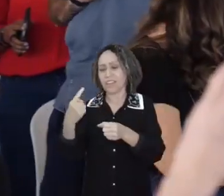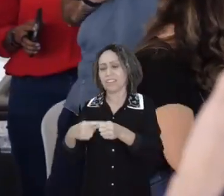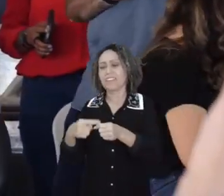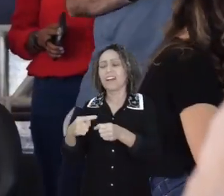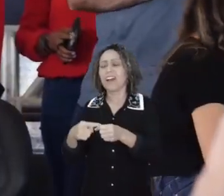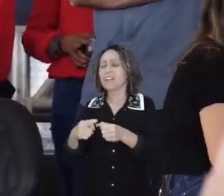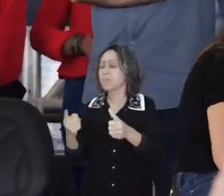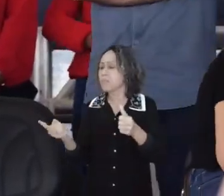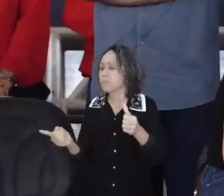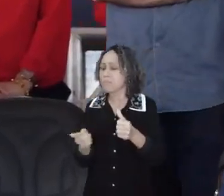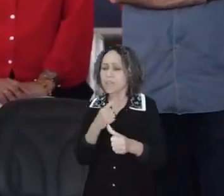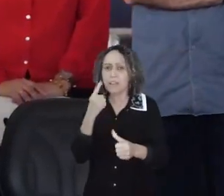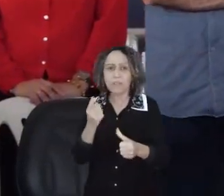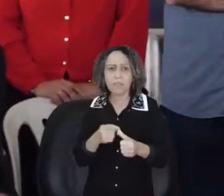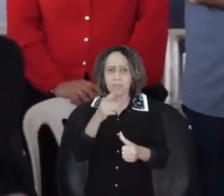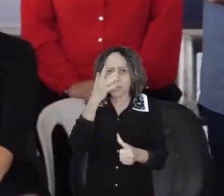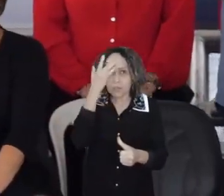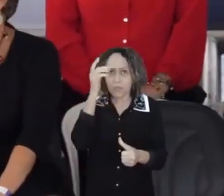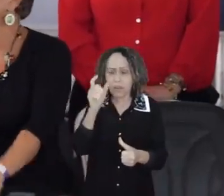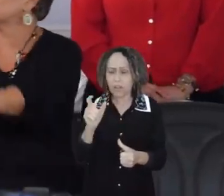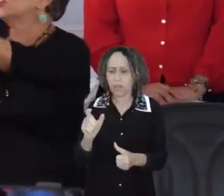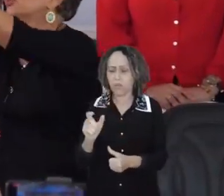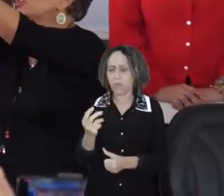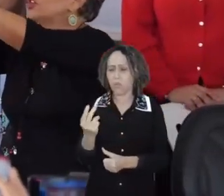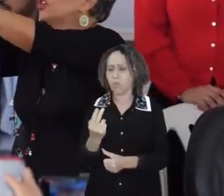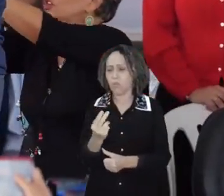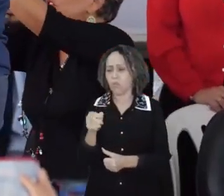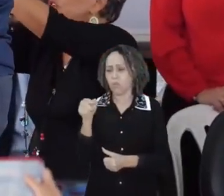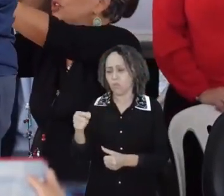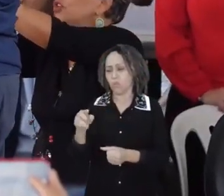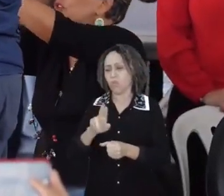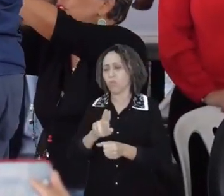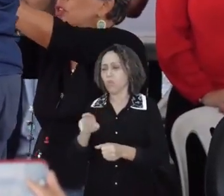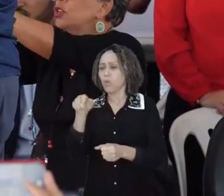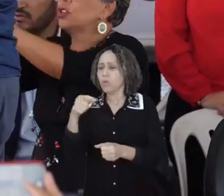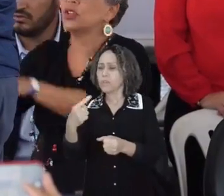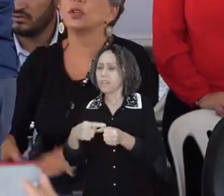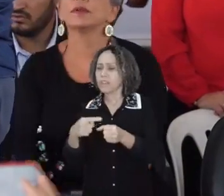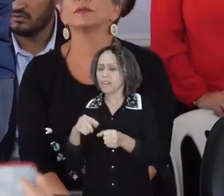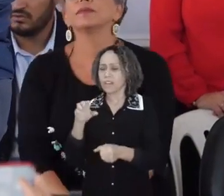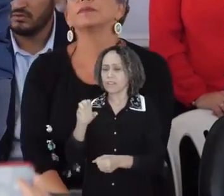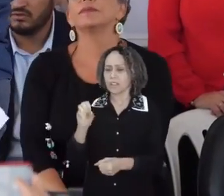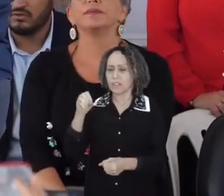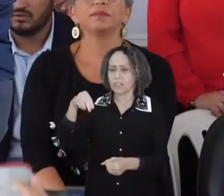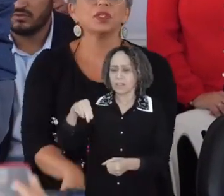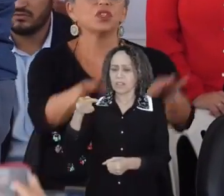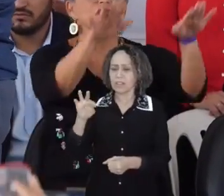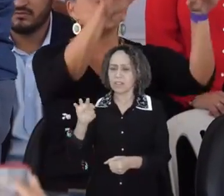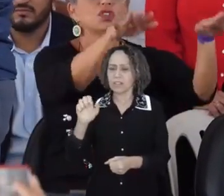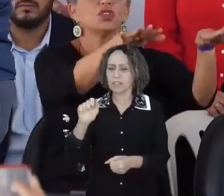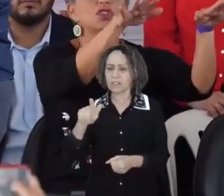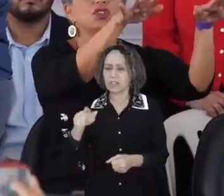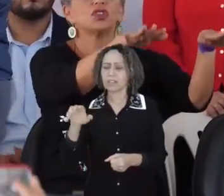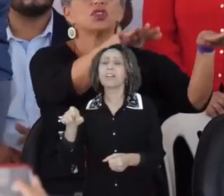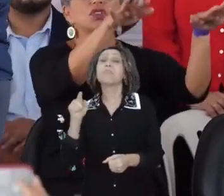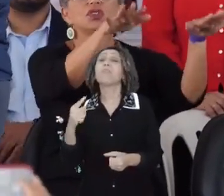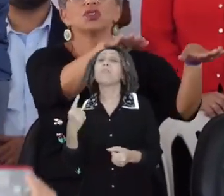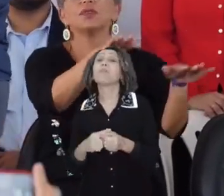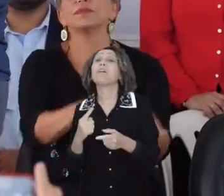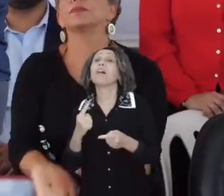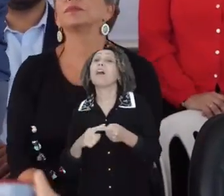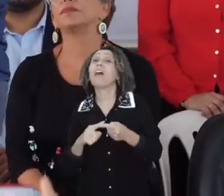Contagem foi porque aqui, 4 anos depois do golpe militar de 64,